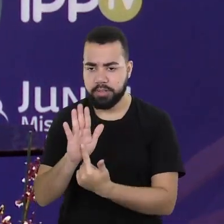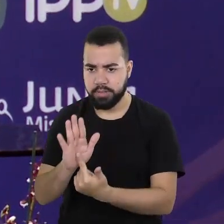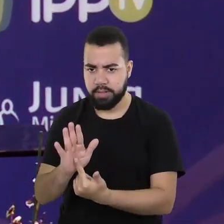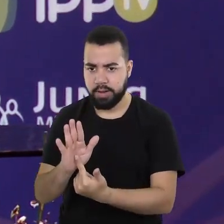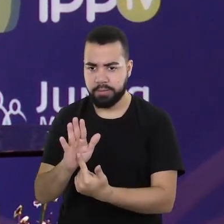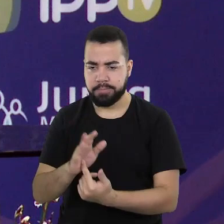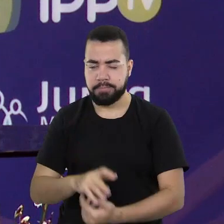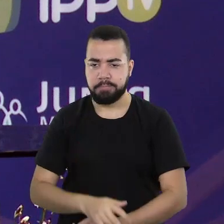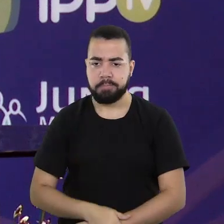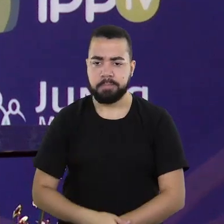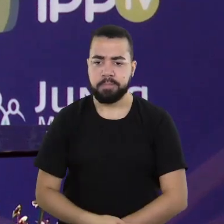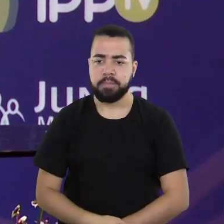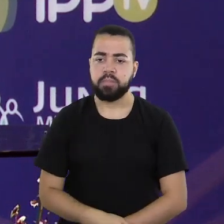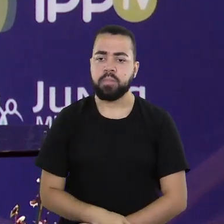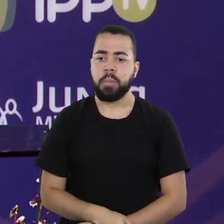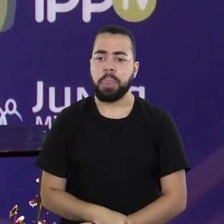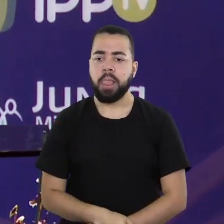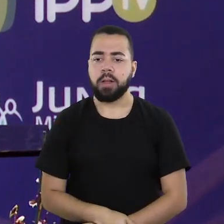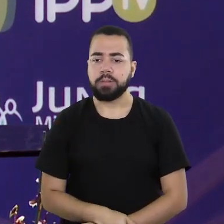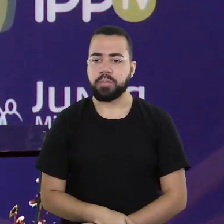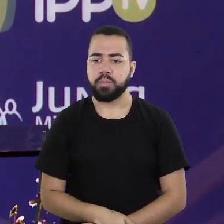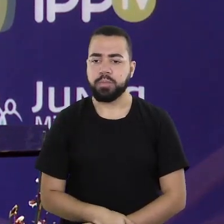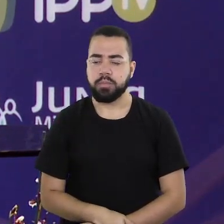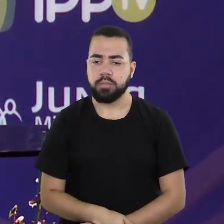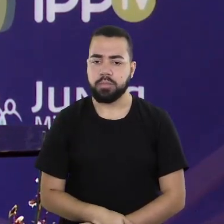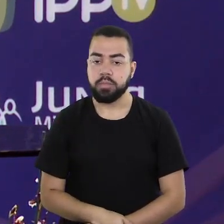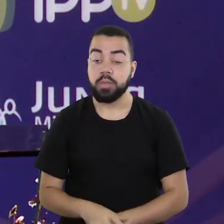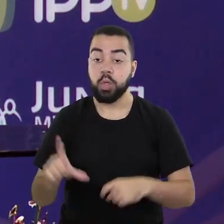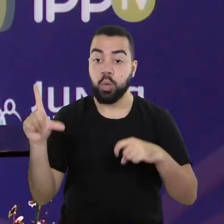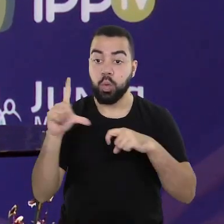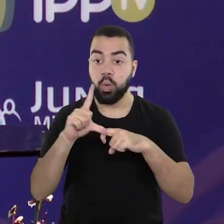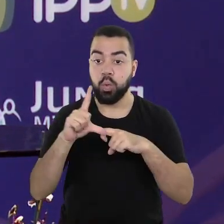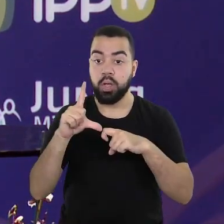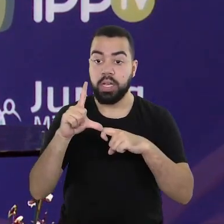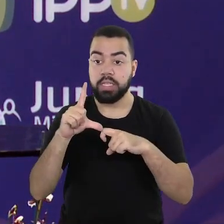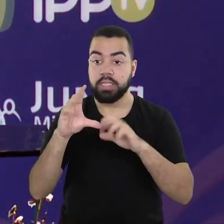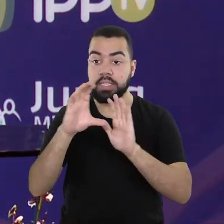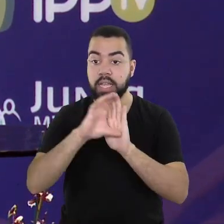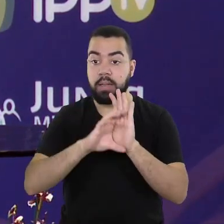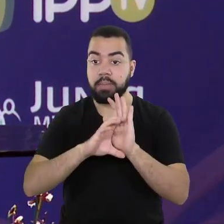por favor, aí, em Lucas capítulo 10.